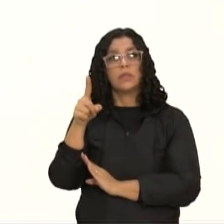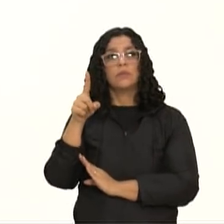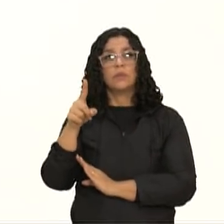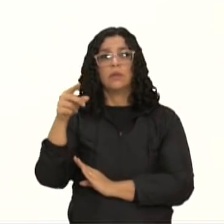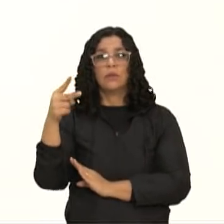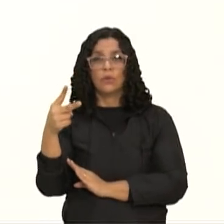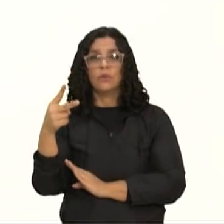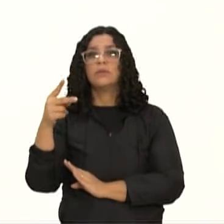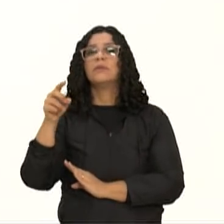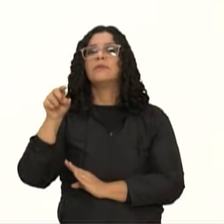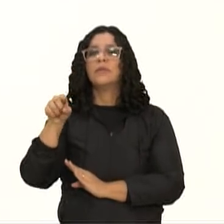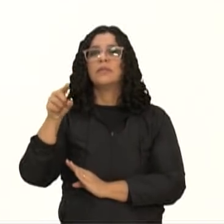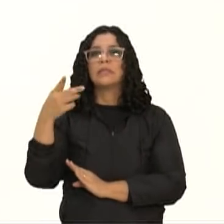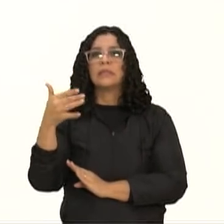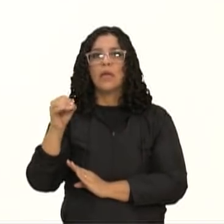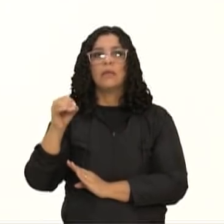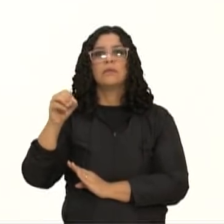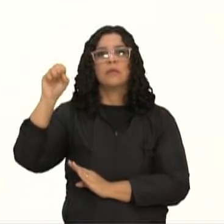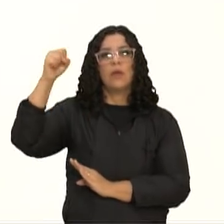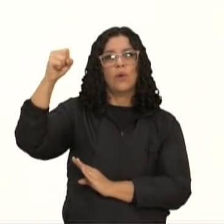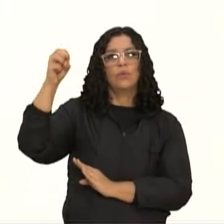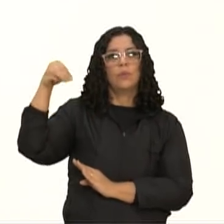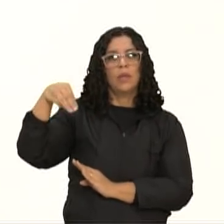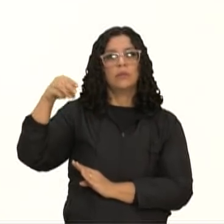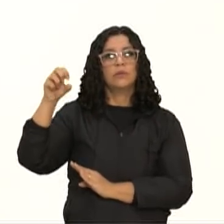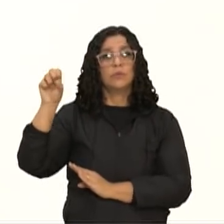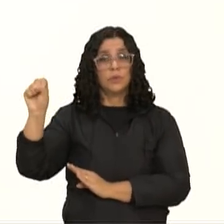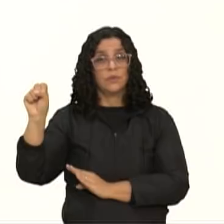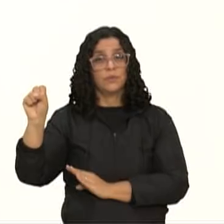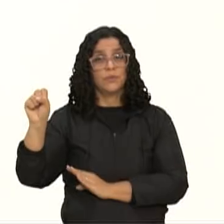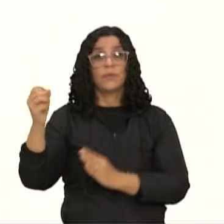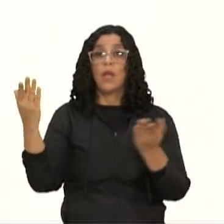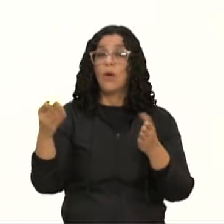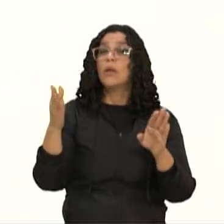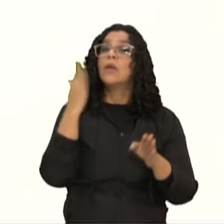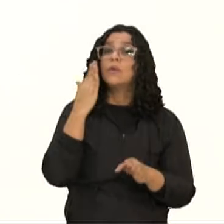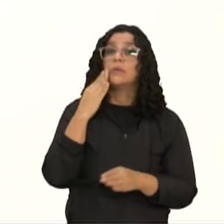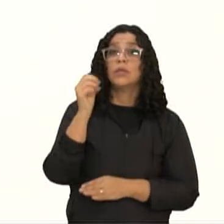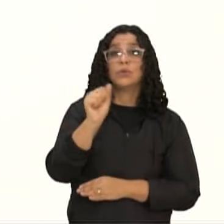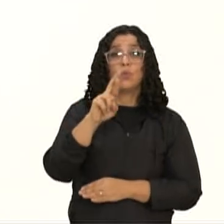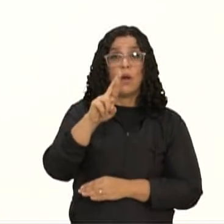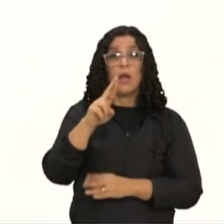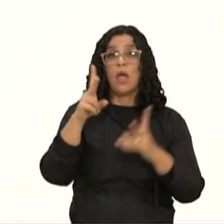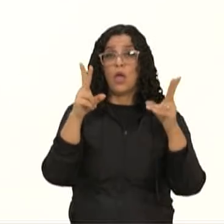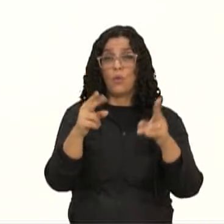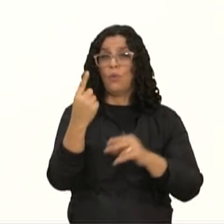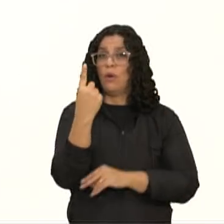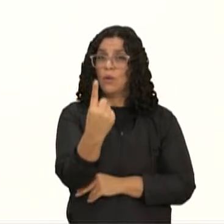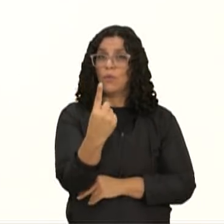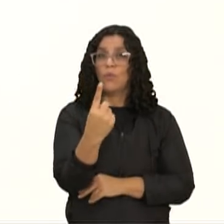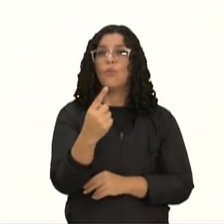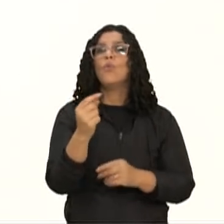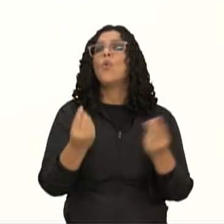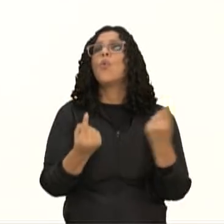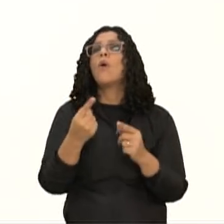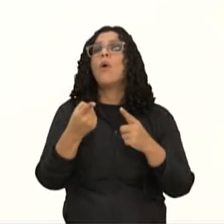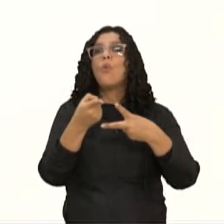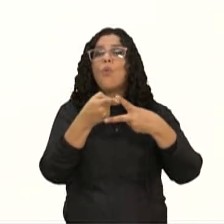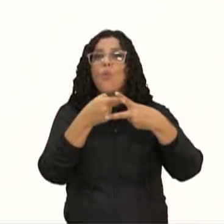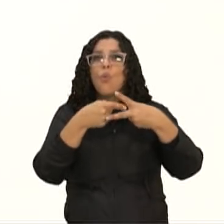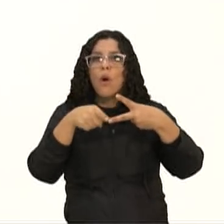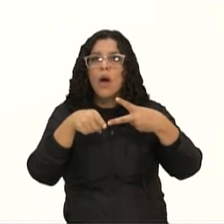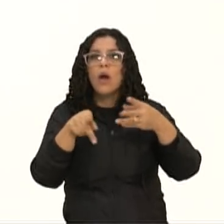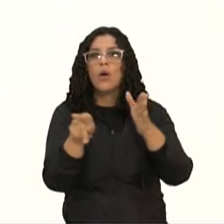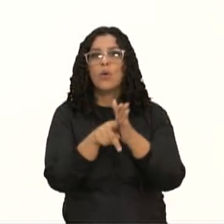2,112 vezes 10 elevado a 8 metros por segundo. Sabendo que o índice de refração do ar vale 1, qual é o ângulo e o